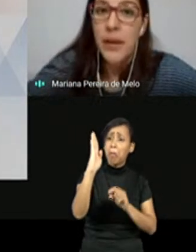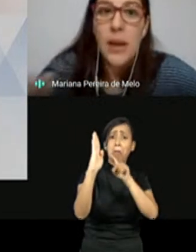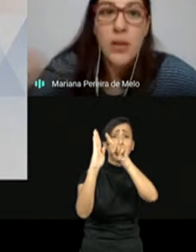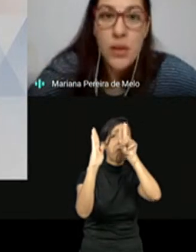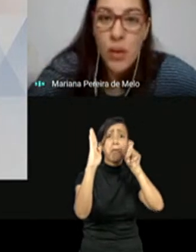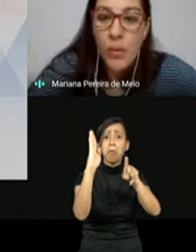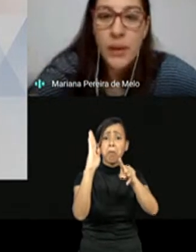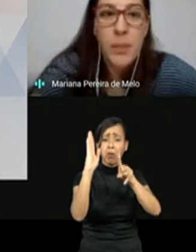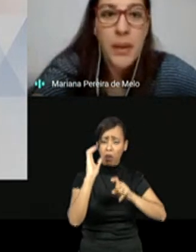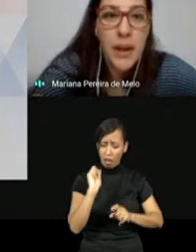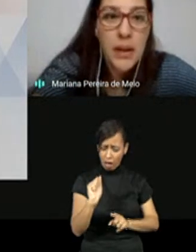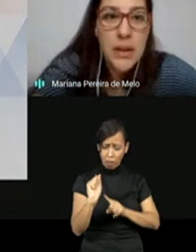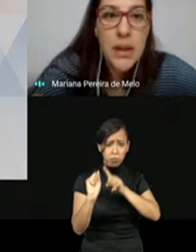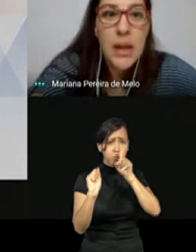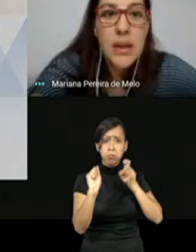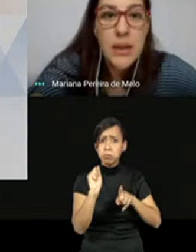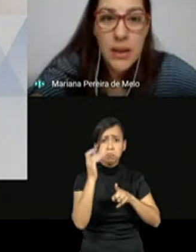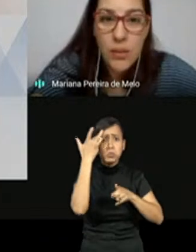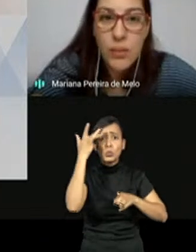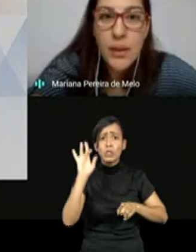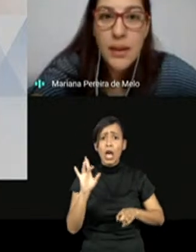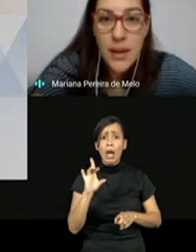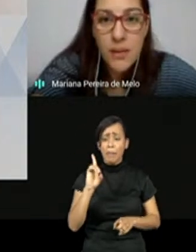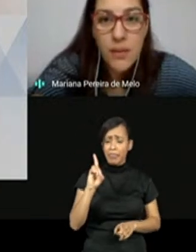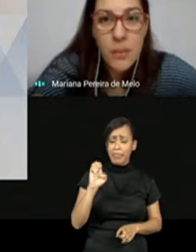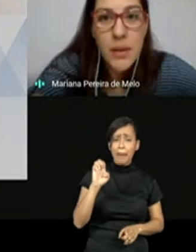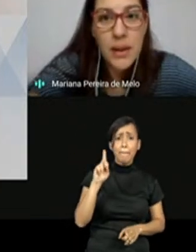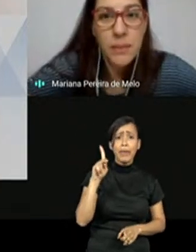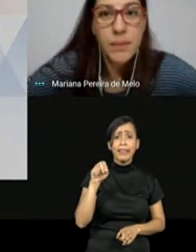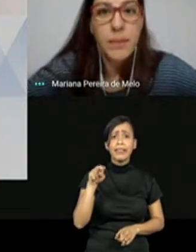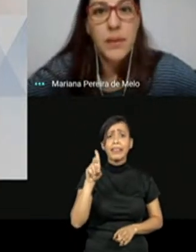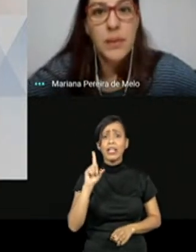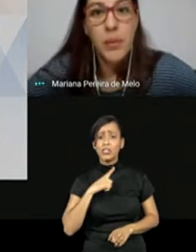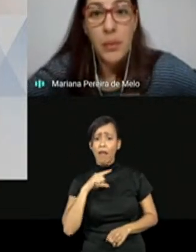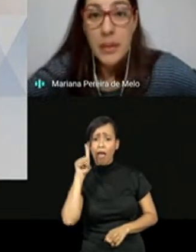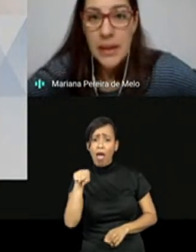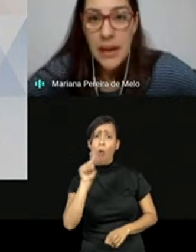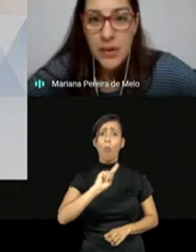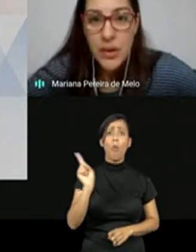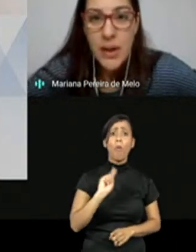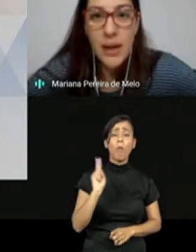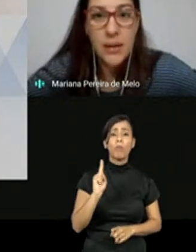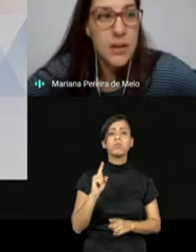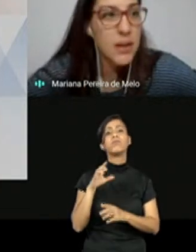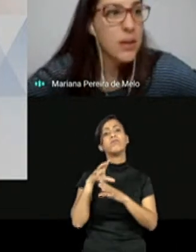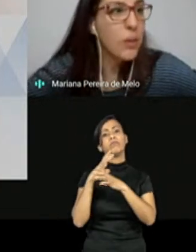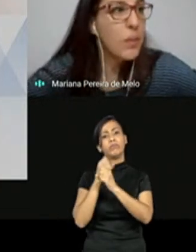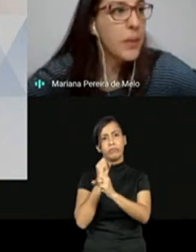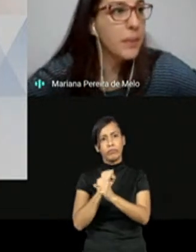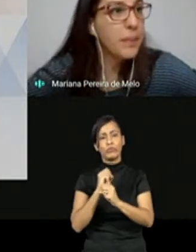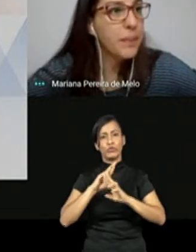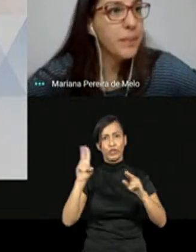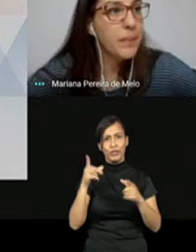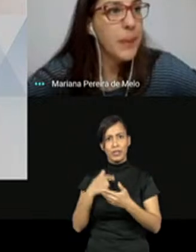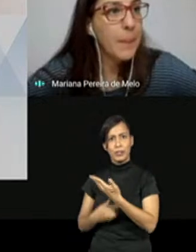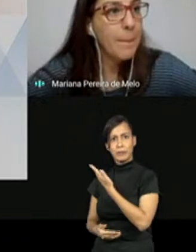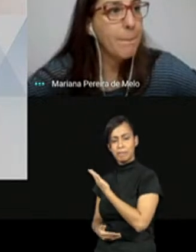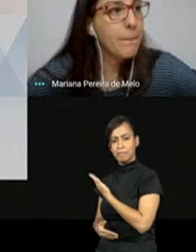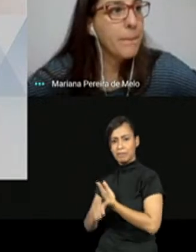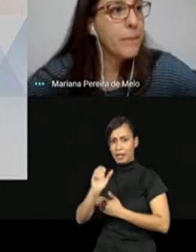são dependentes ou independentes, você calcula dessa forma aqui, probabilidade de A intersecção com B.